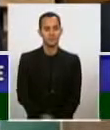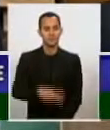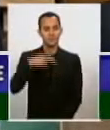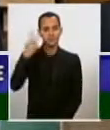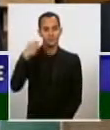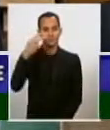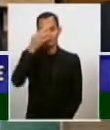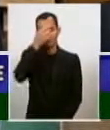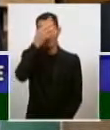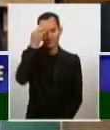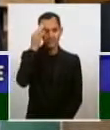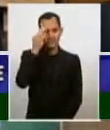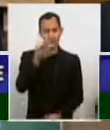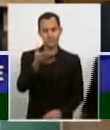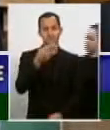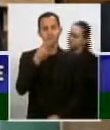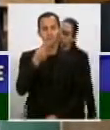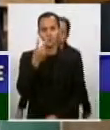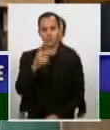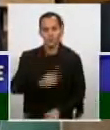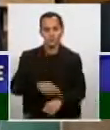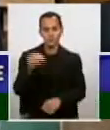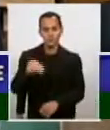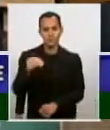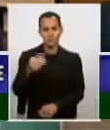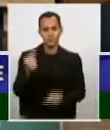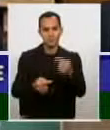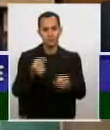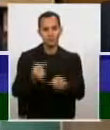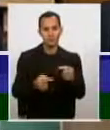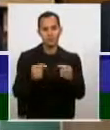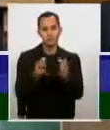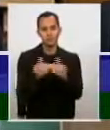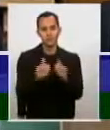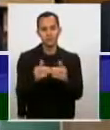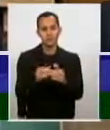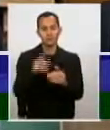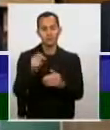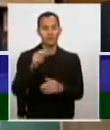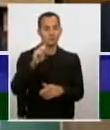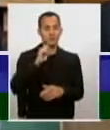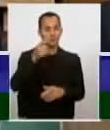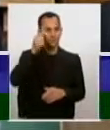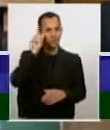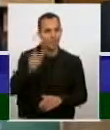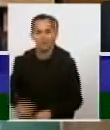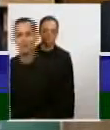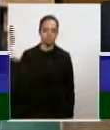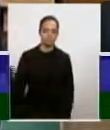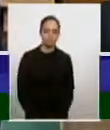Vereador Felipe Atier, com a palavra por 2 minutos, em discussão os requerimentos da data de ontem.